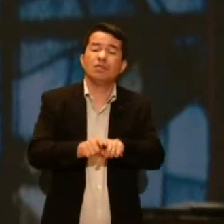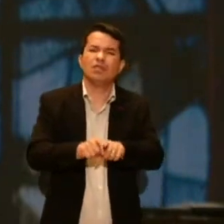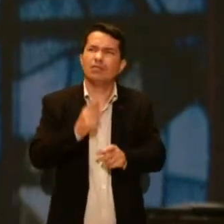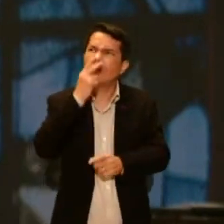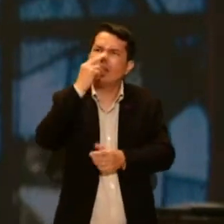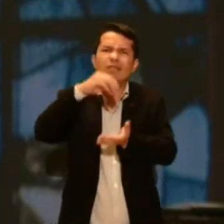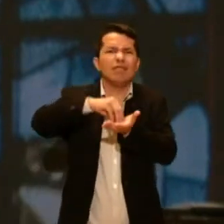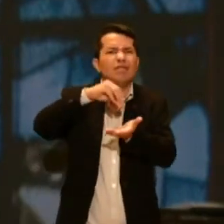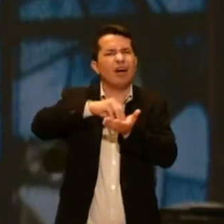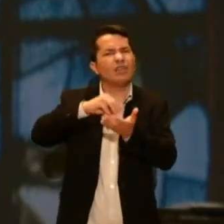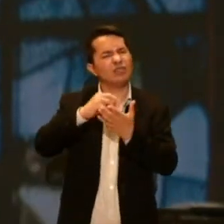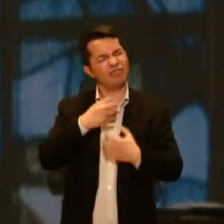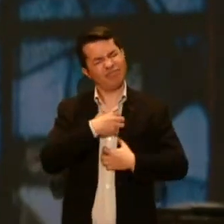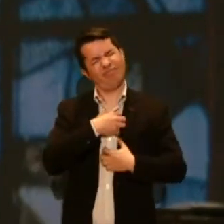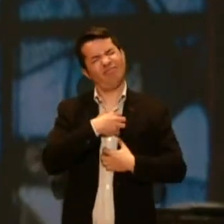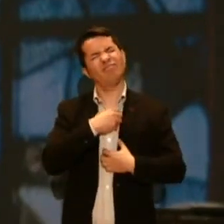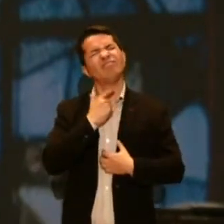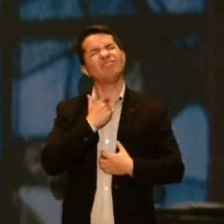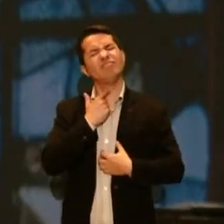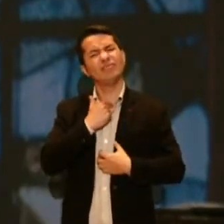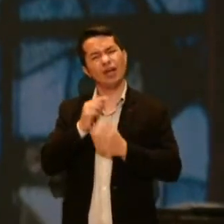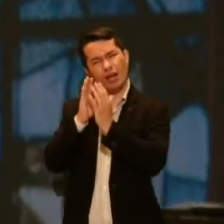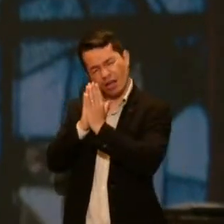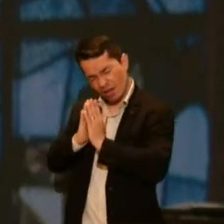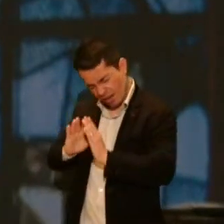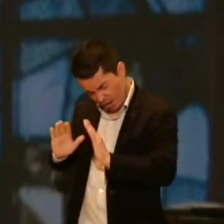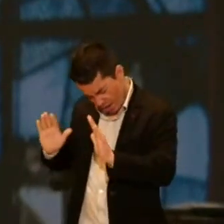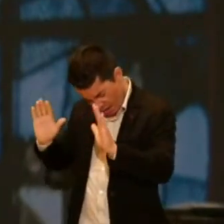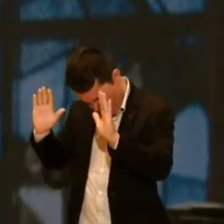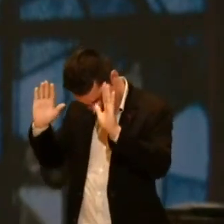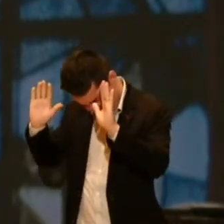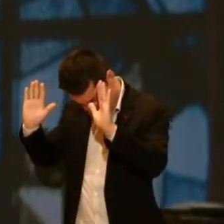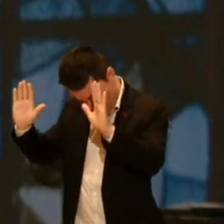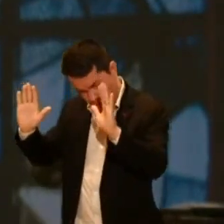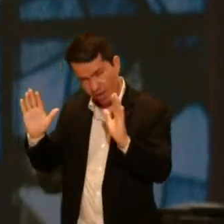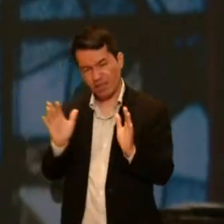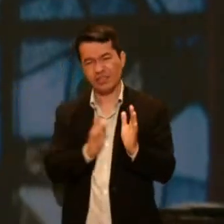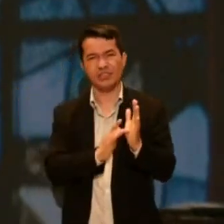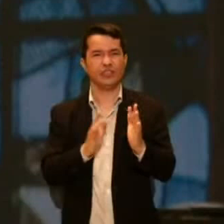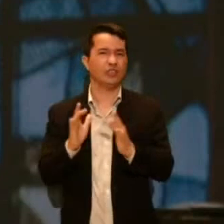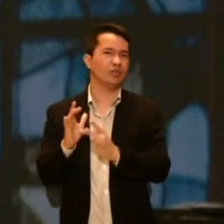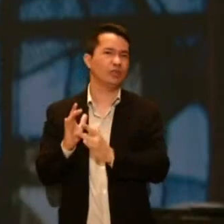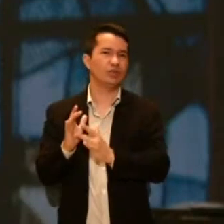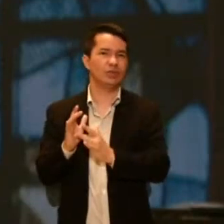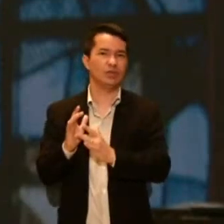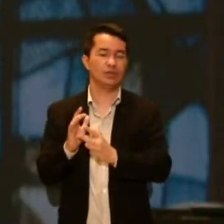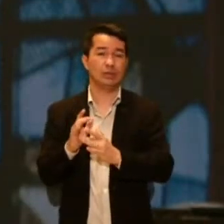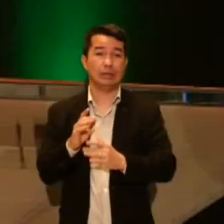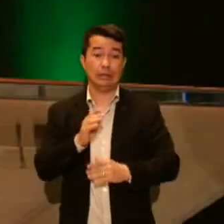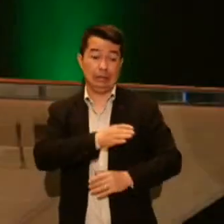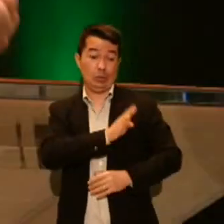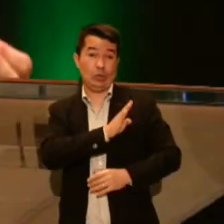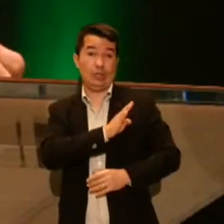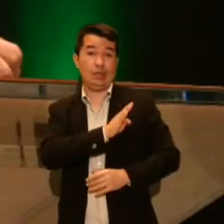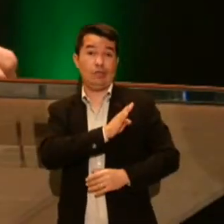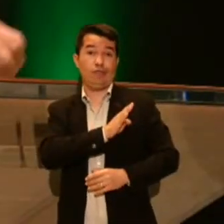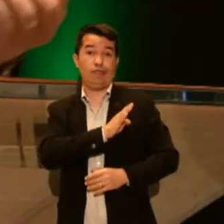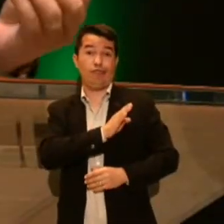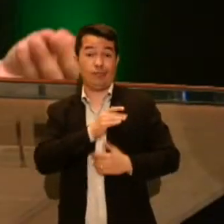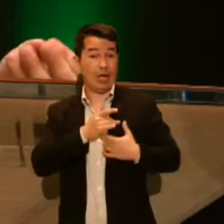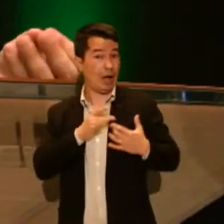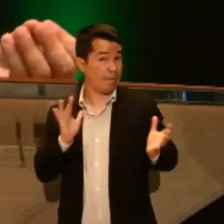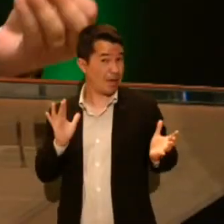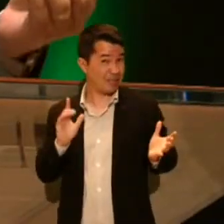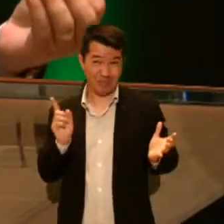adorar. Por isso eles não estavam dispostos a deporem os seus tesouros